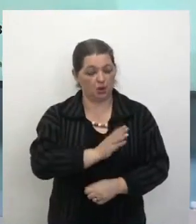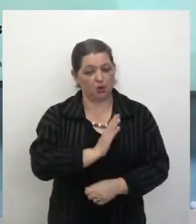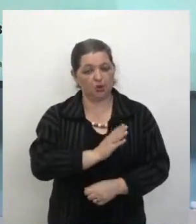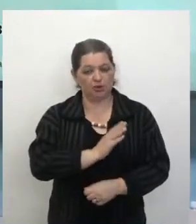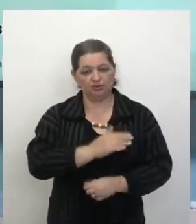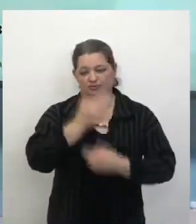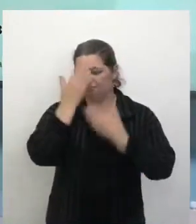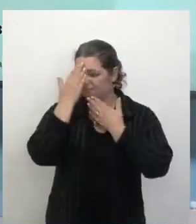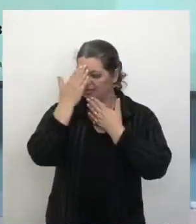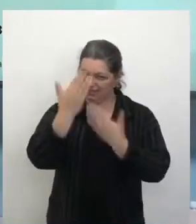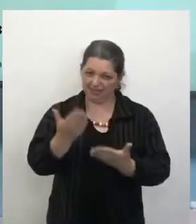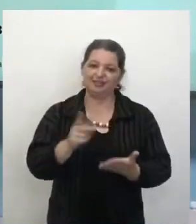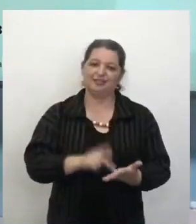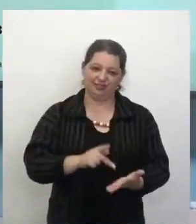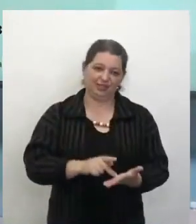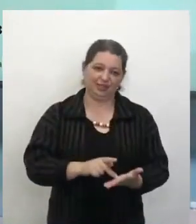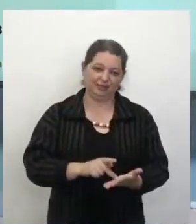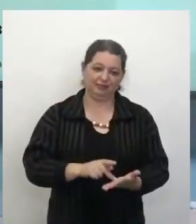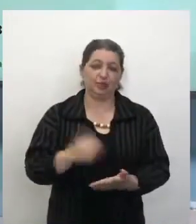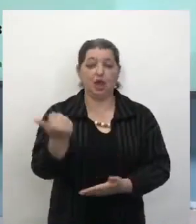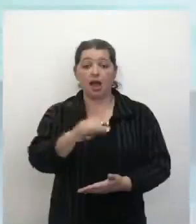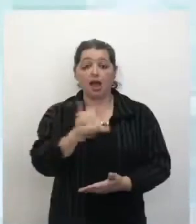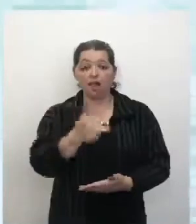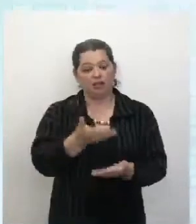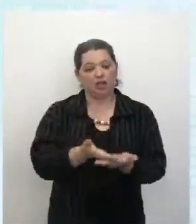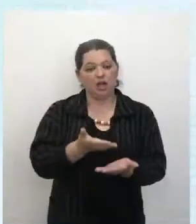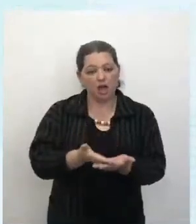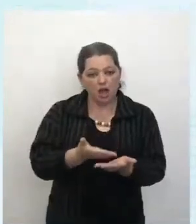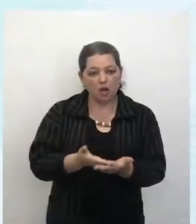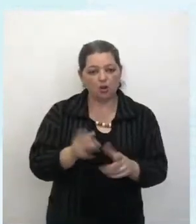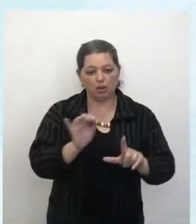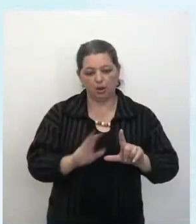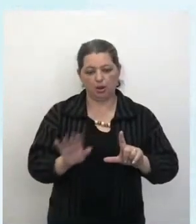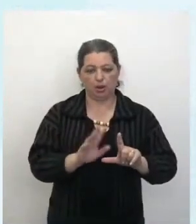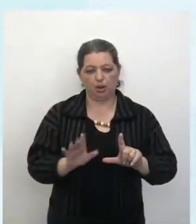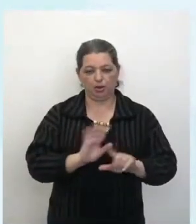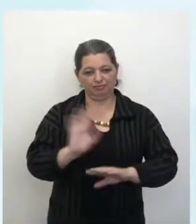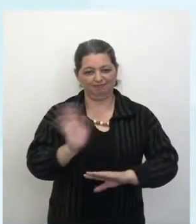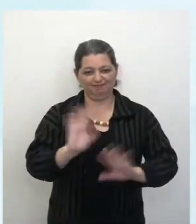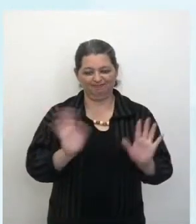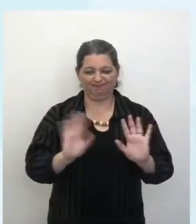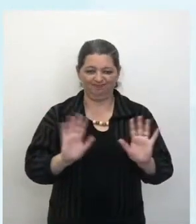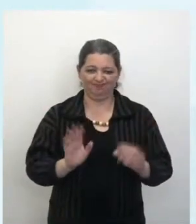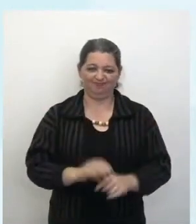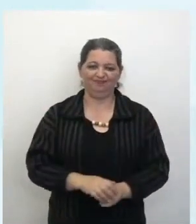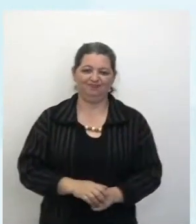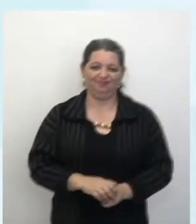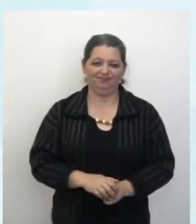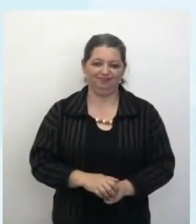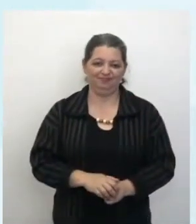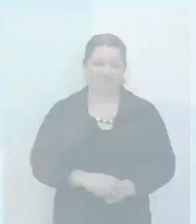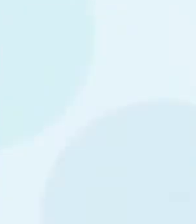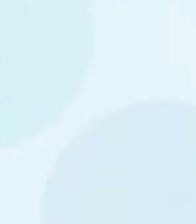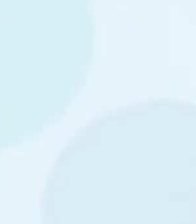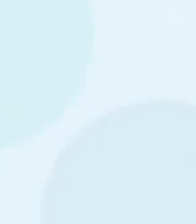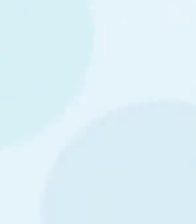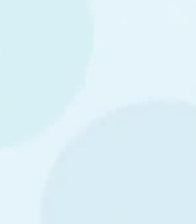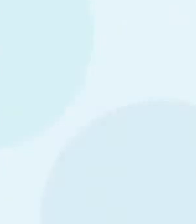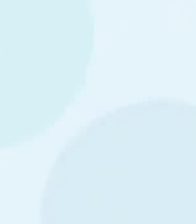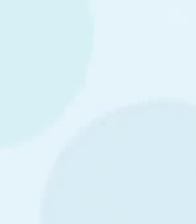obrigado mesmo tá a bolinha aula é isso aí e é nóis Valeu Thiago G1